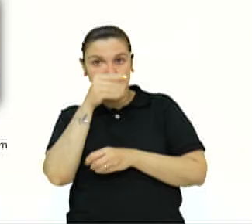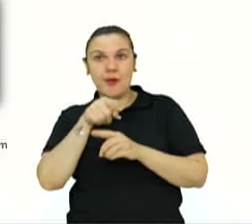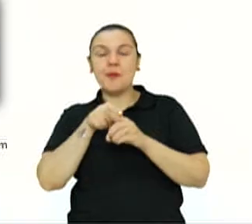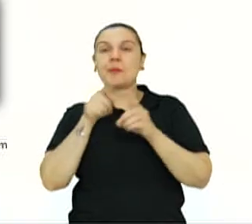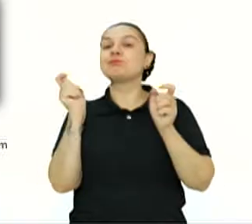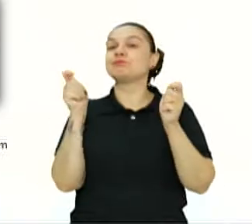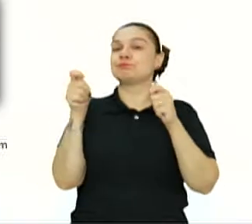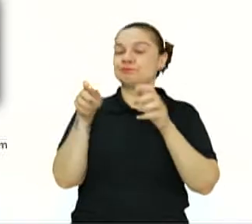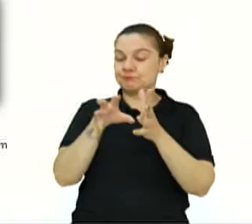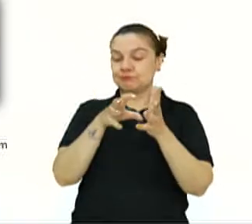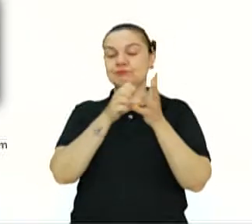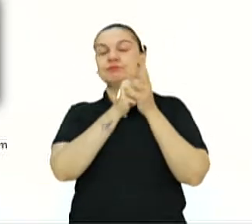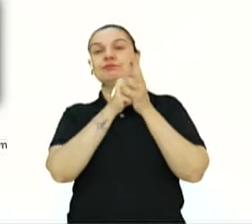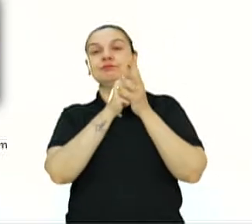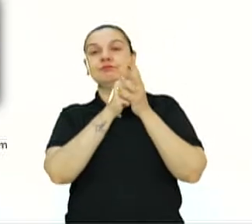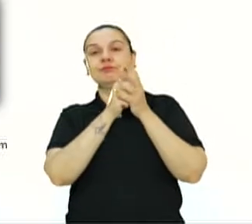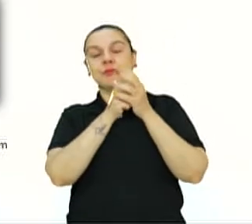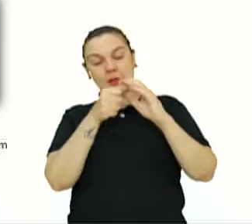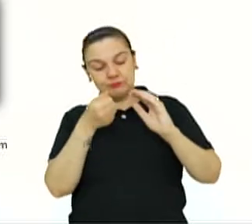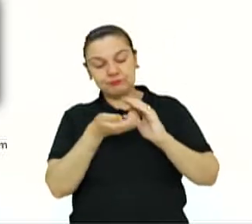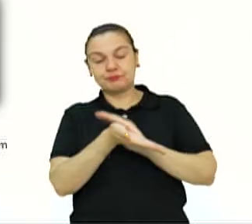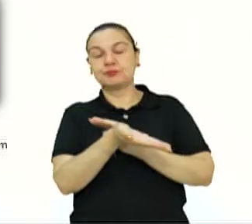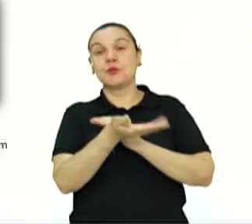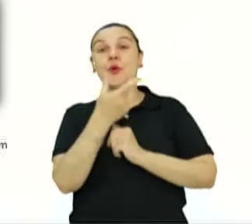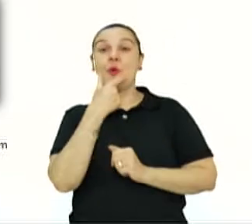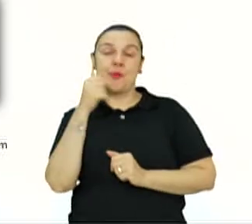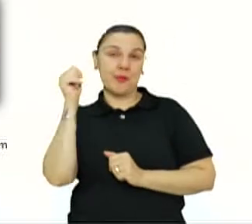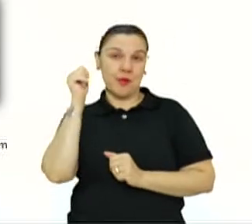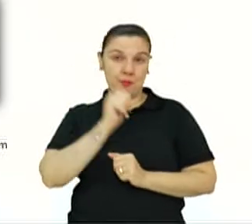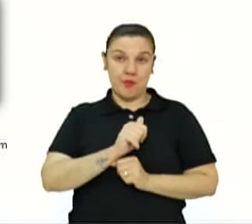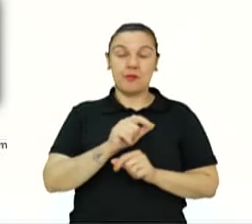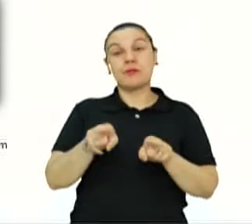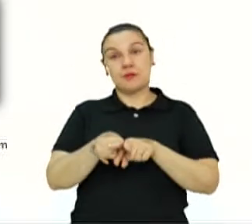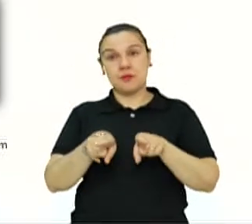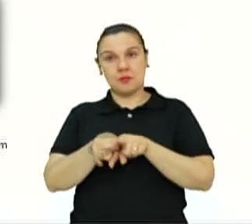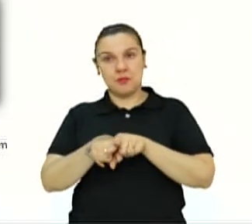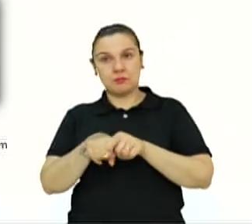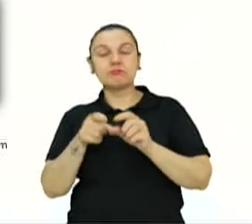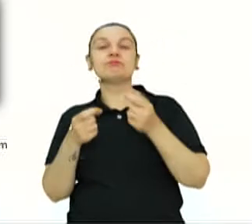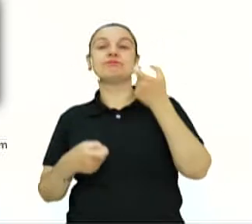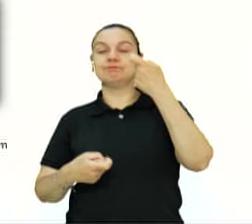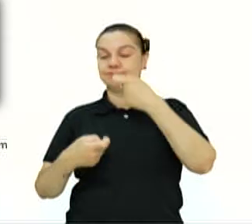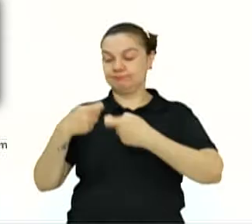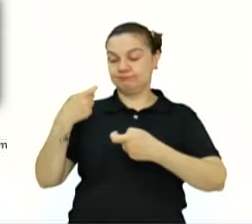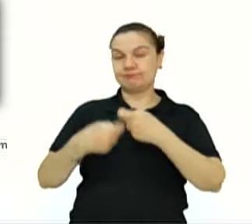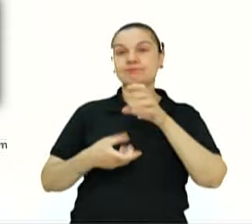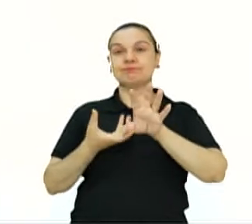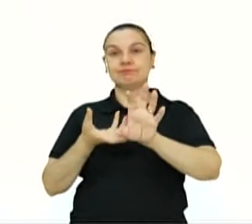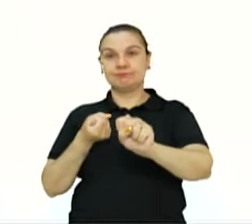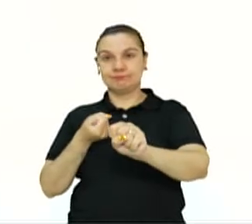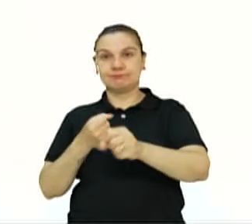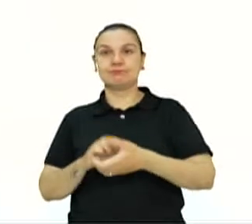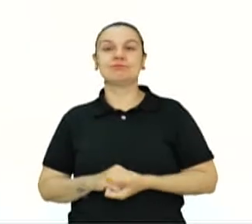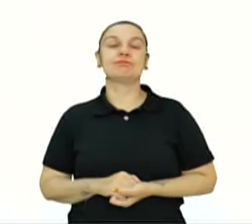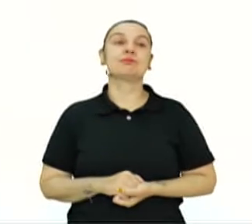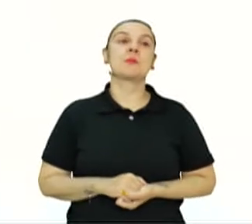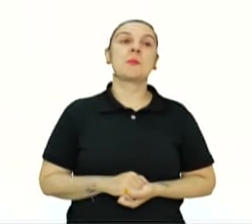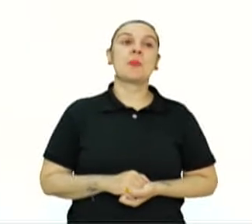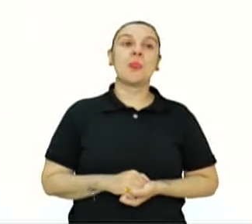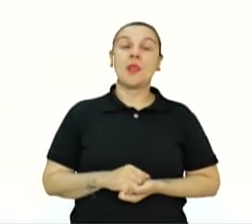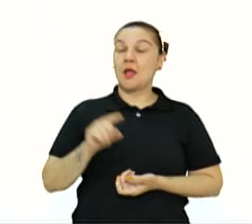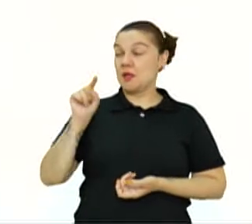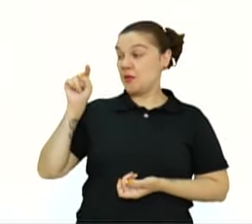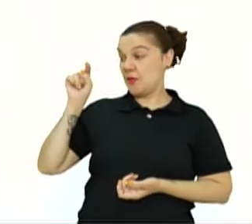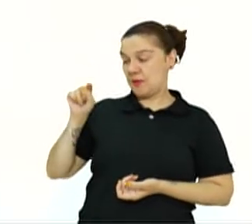que podem estar ali nas secreções e ser transmitidas durante o ato sexual.